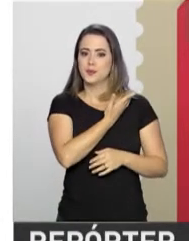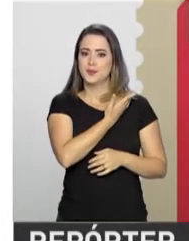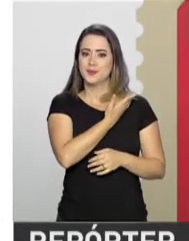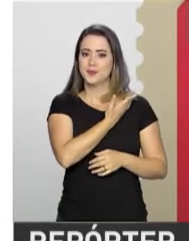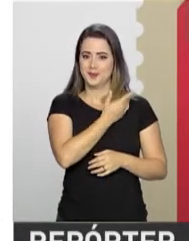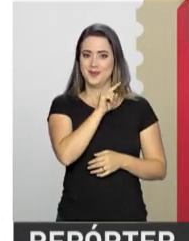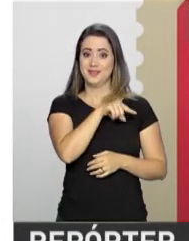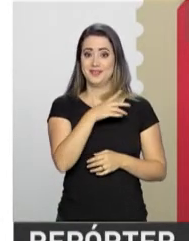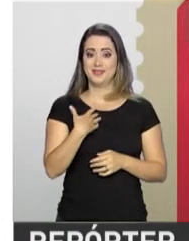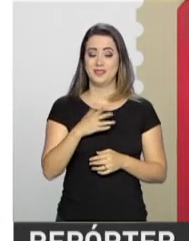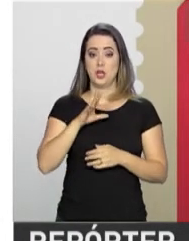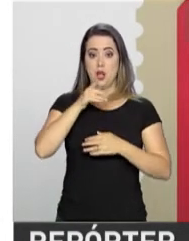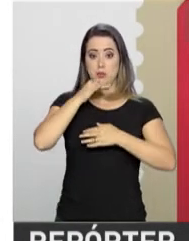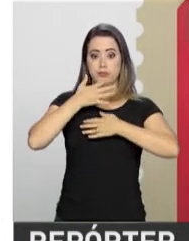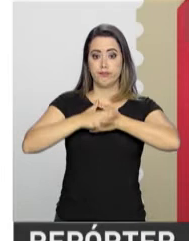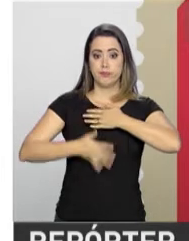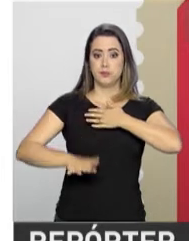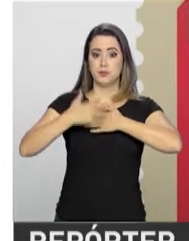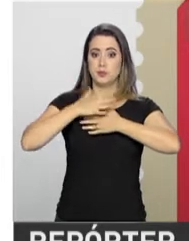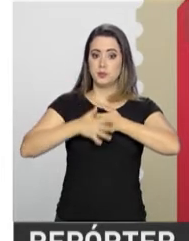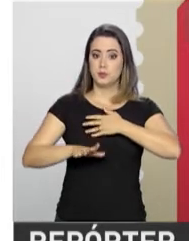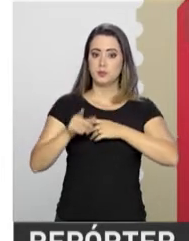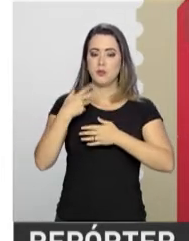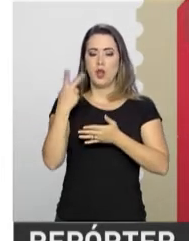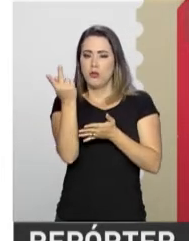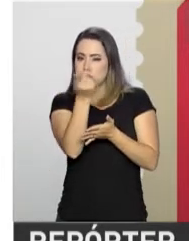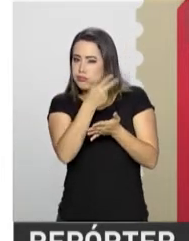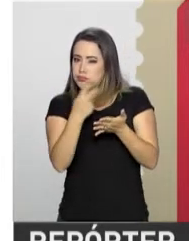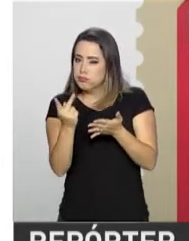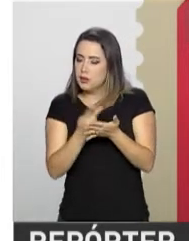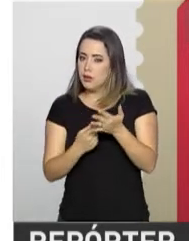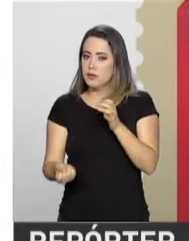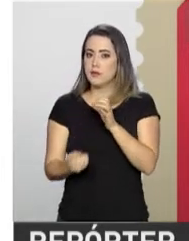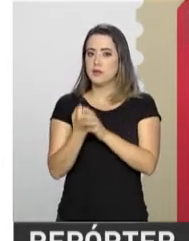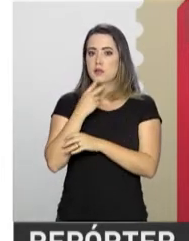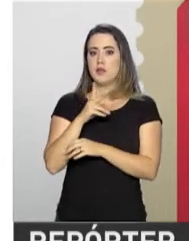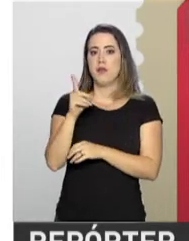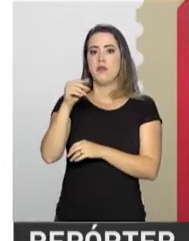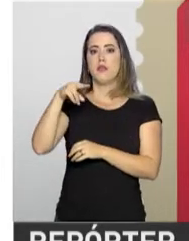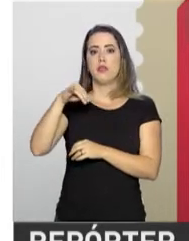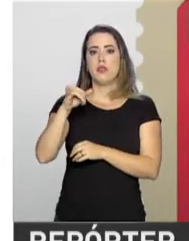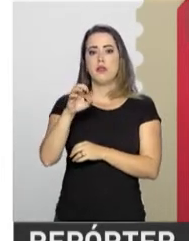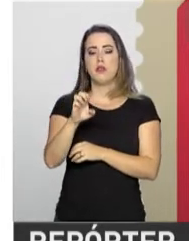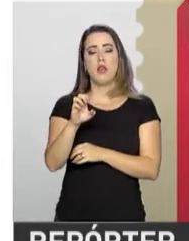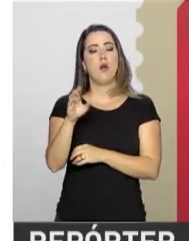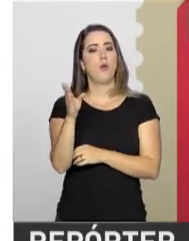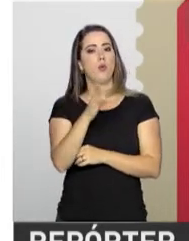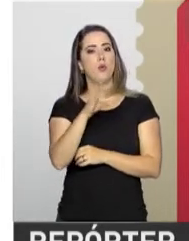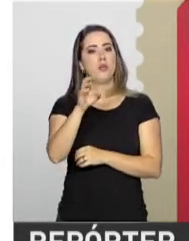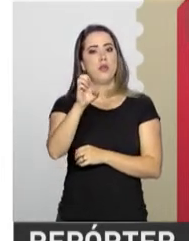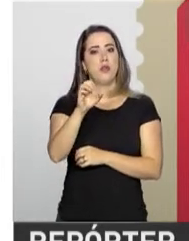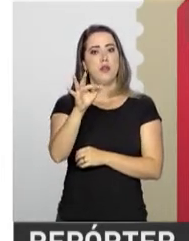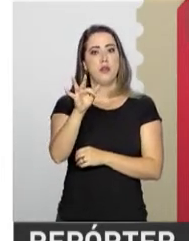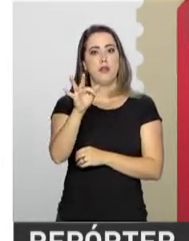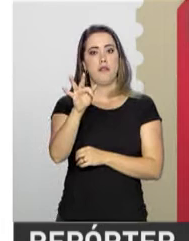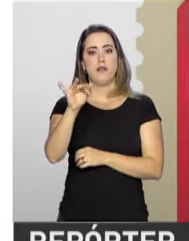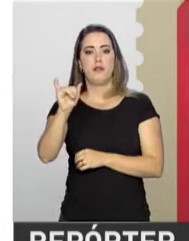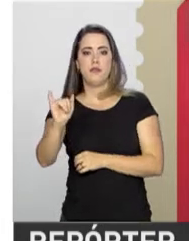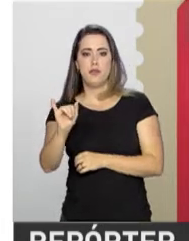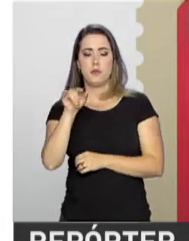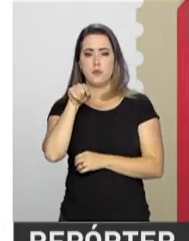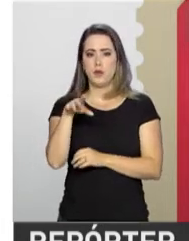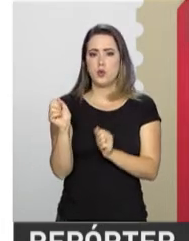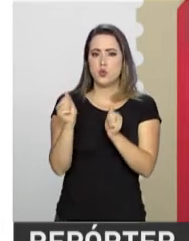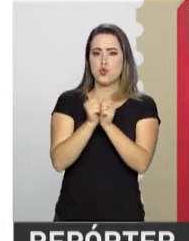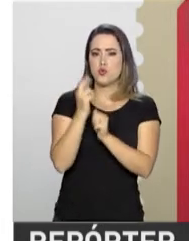nas cataratas do iguaçu a arte do selo foi criado pelo designer daniel f e mesclou elementos característicos da